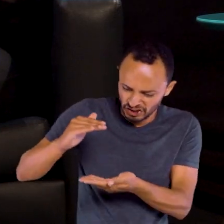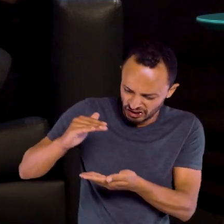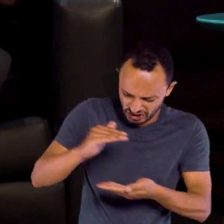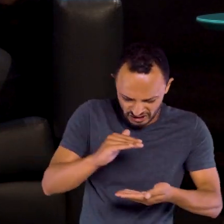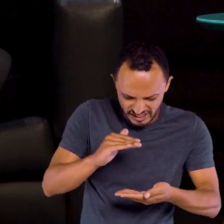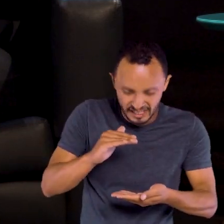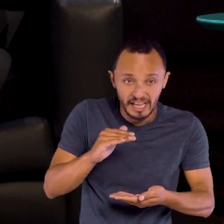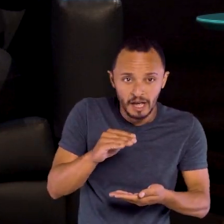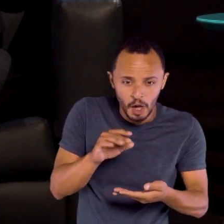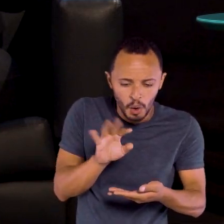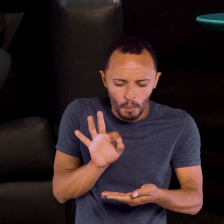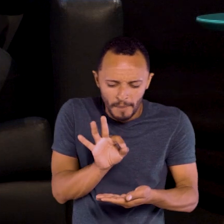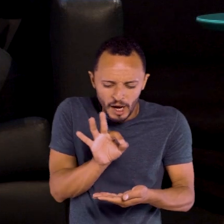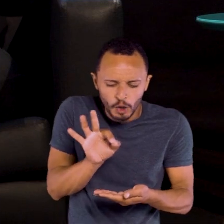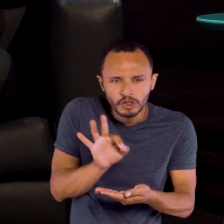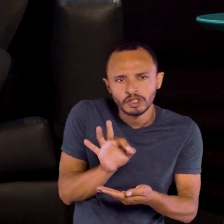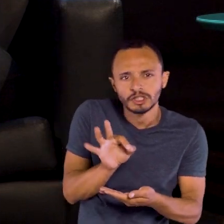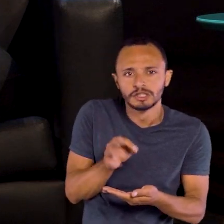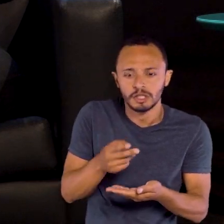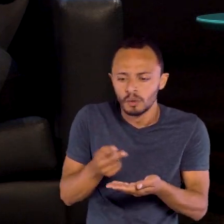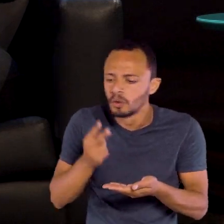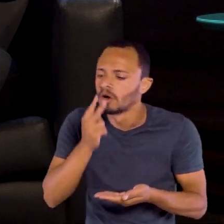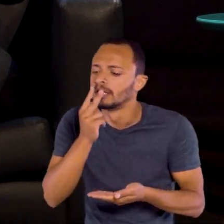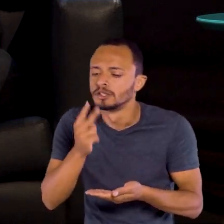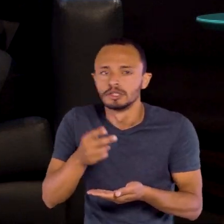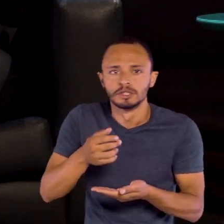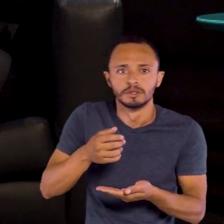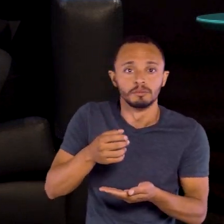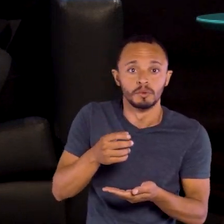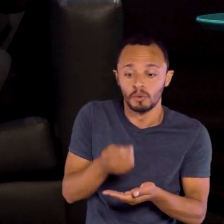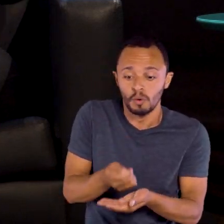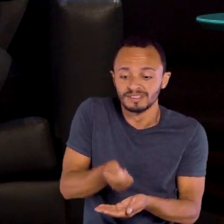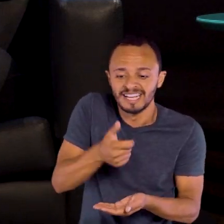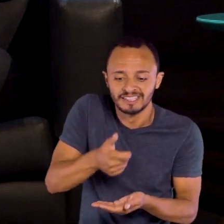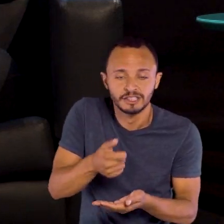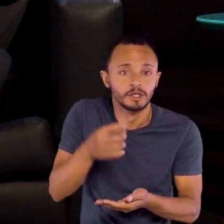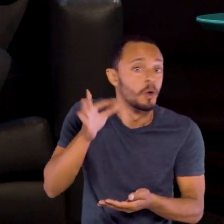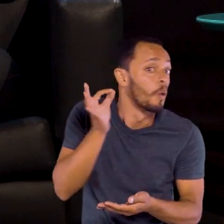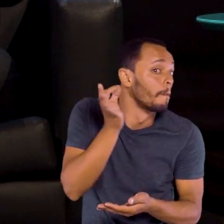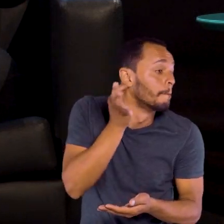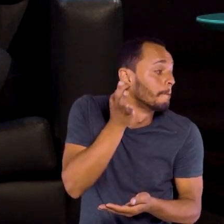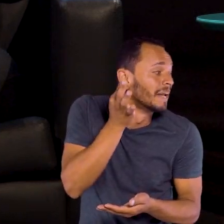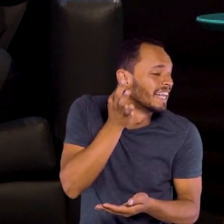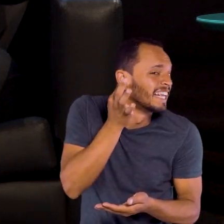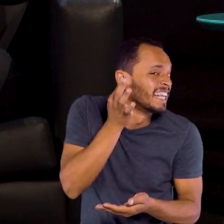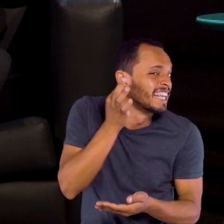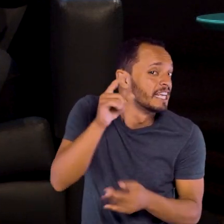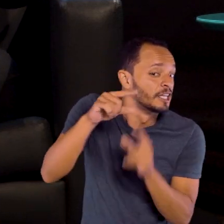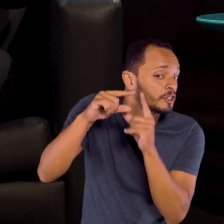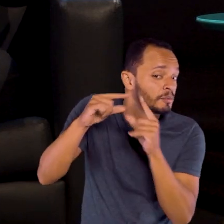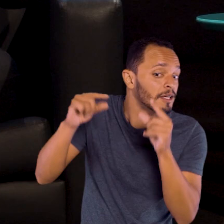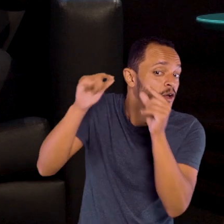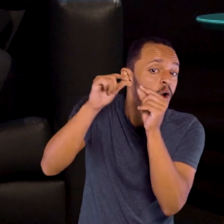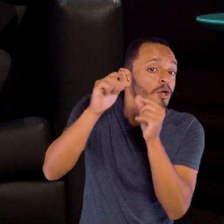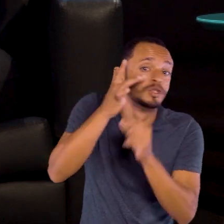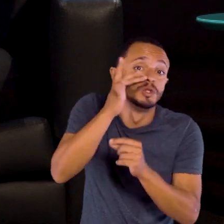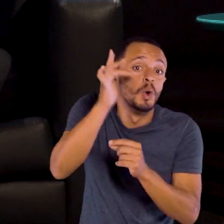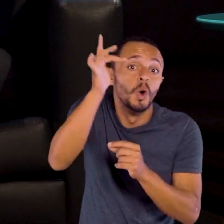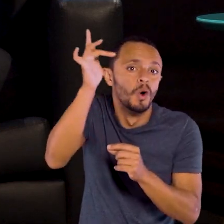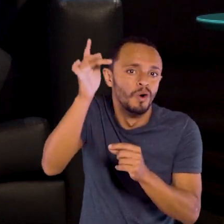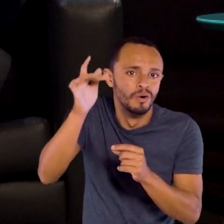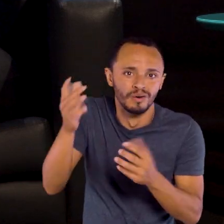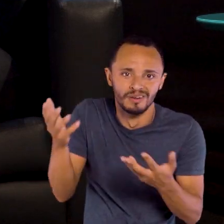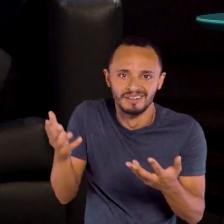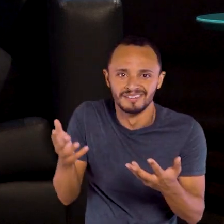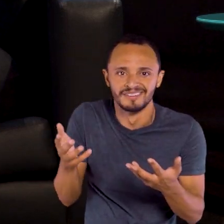caixinha. Uma loucinha, um cachimbo, um dadinho, um brinquinho de meia-lua, de ouro.